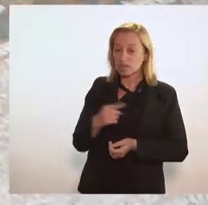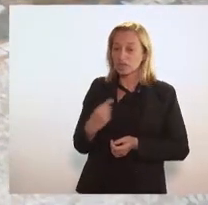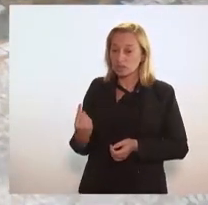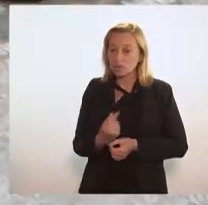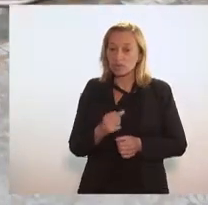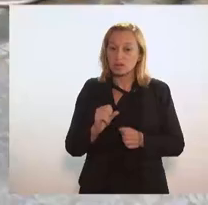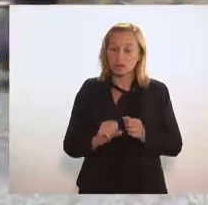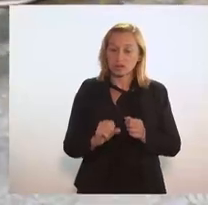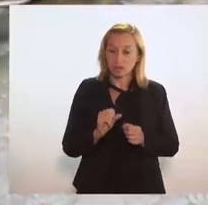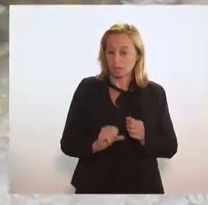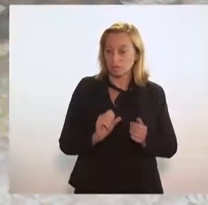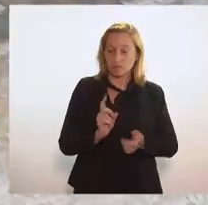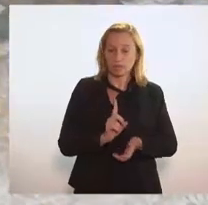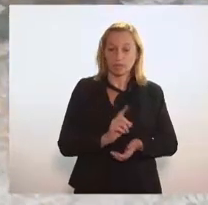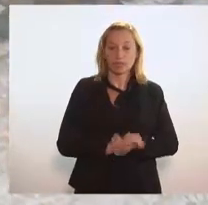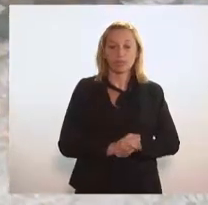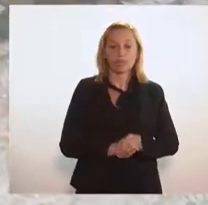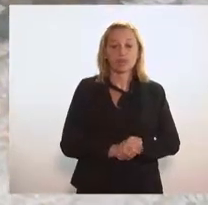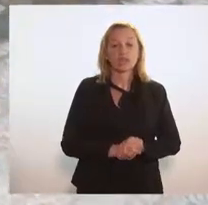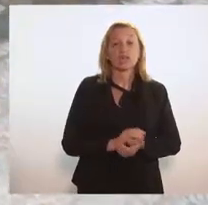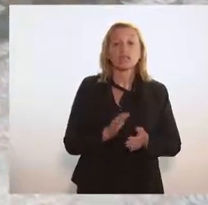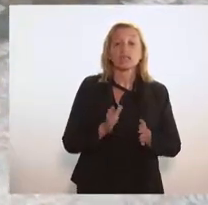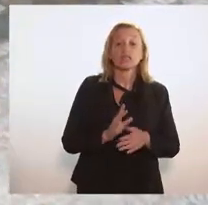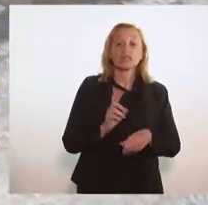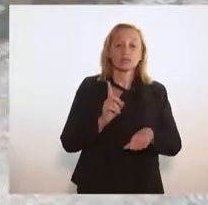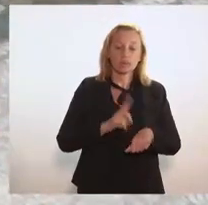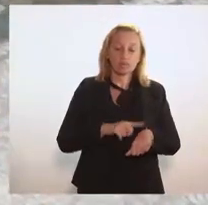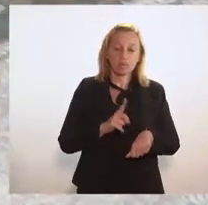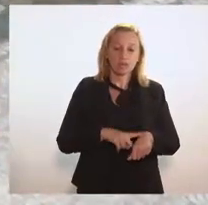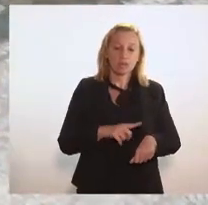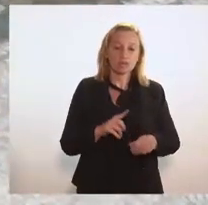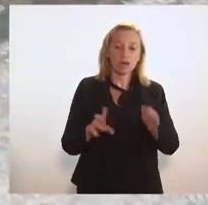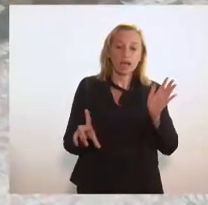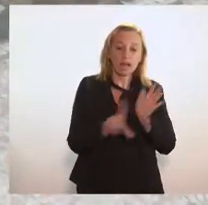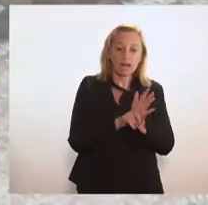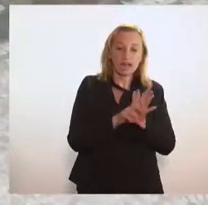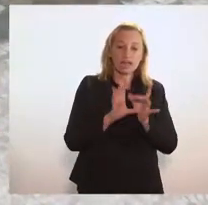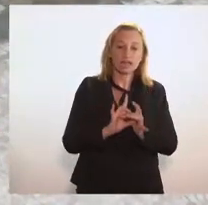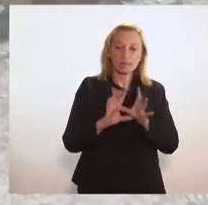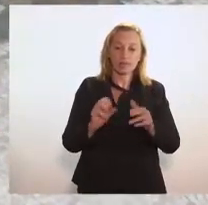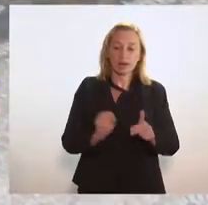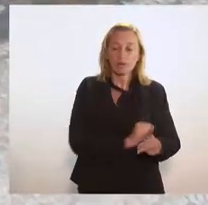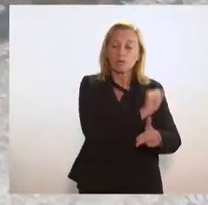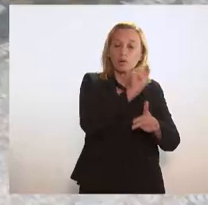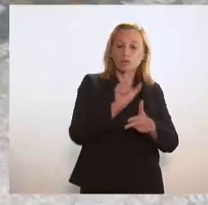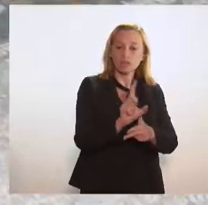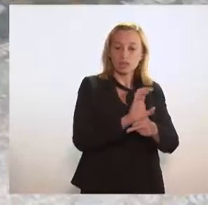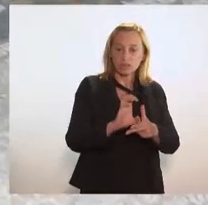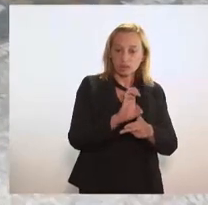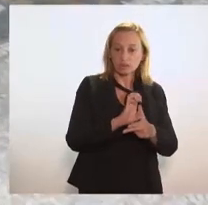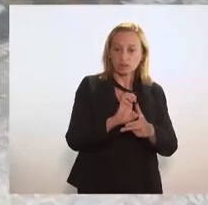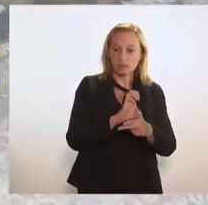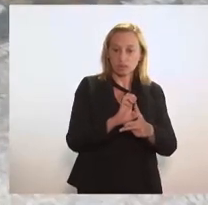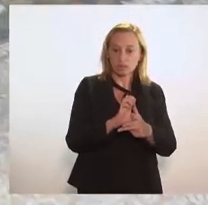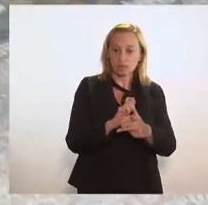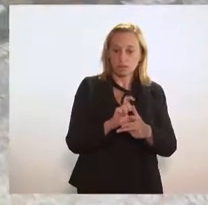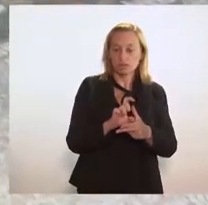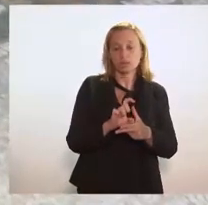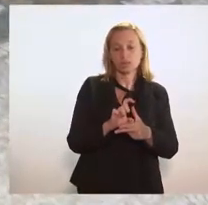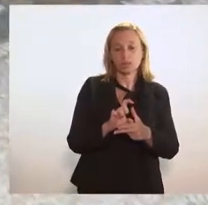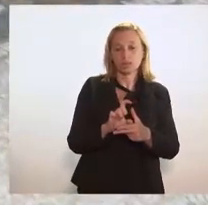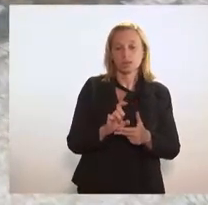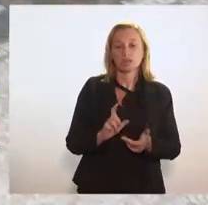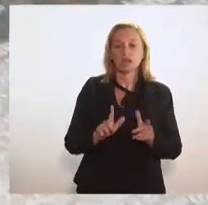ele é um balizador e nesses temos aqui a lei autoriza o poder executivo a aderir o que está com